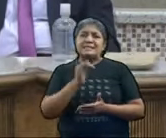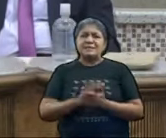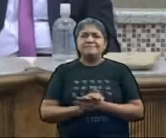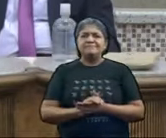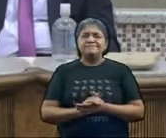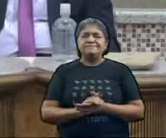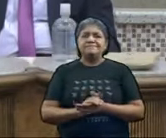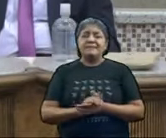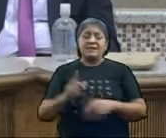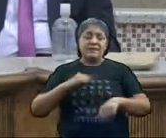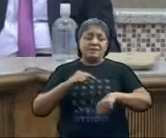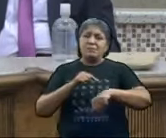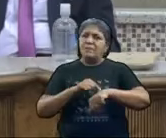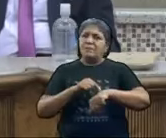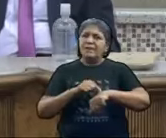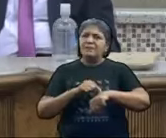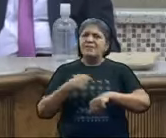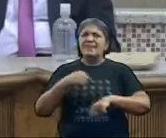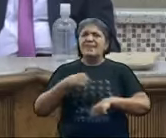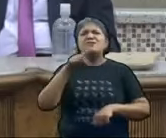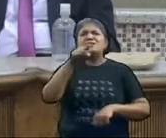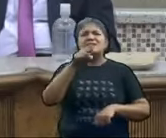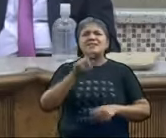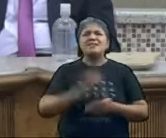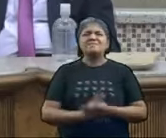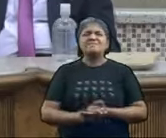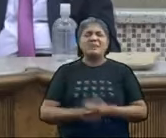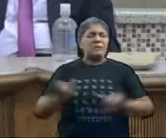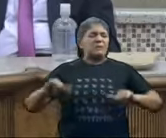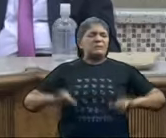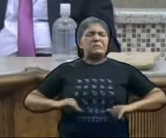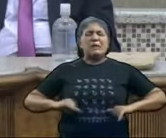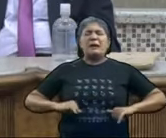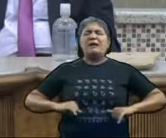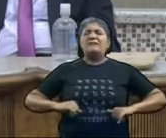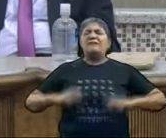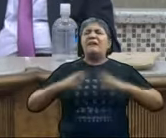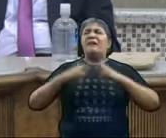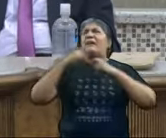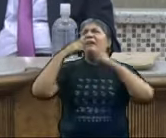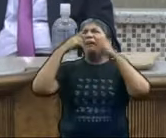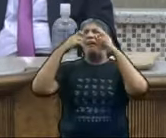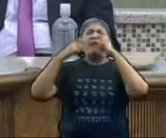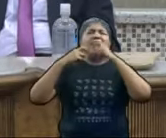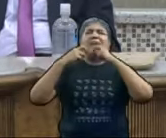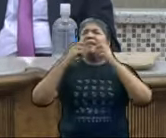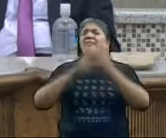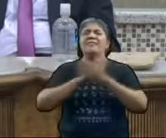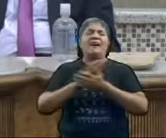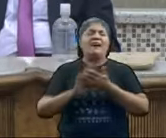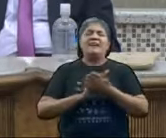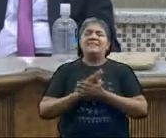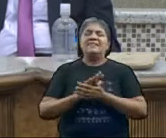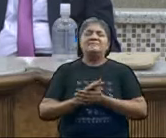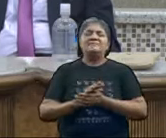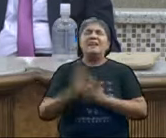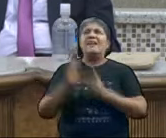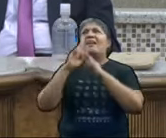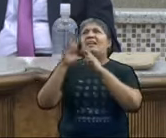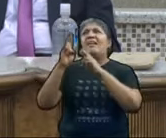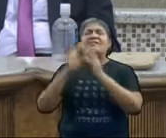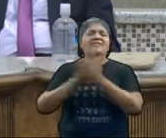lar. A gente não tem para quem clamar. Parece que as lágrimas que correm sobre as